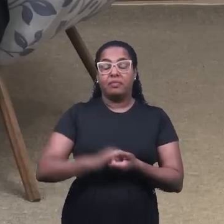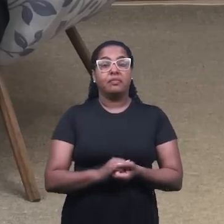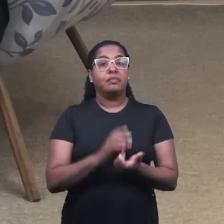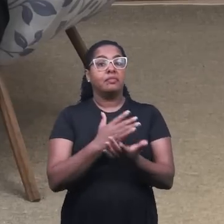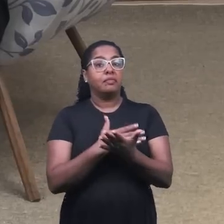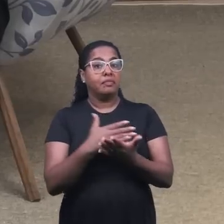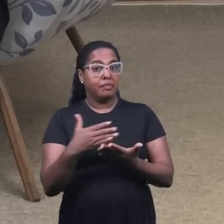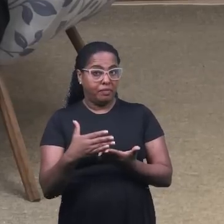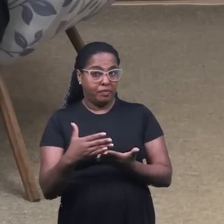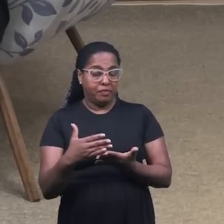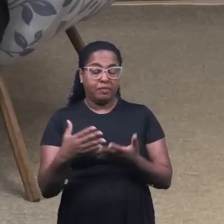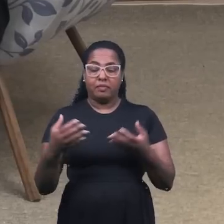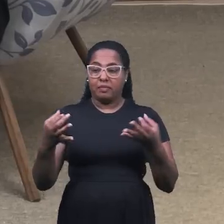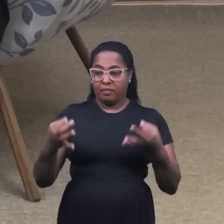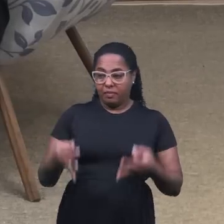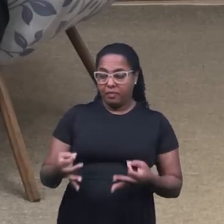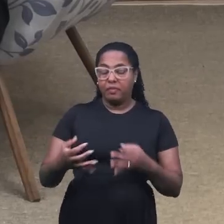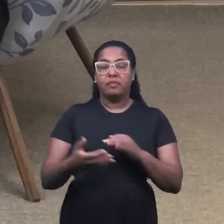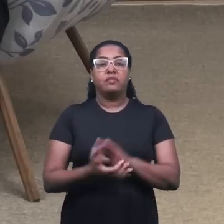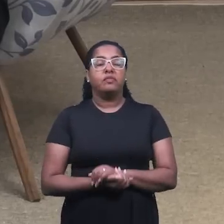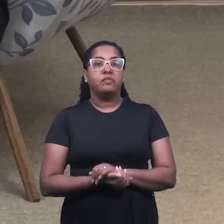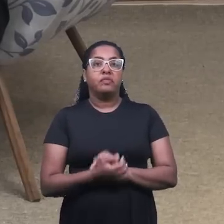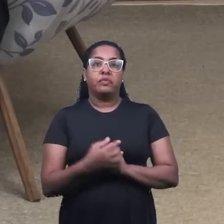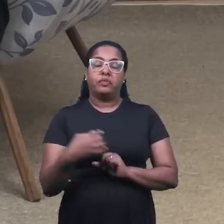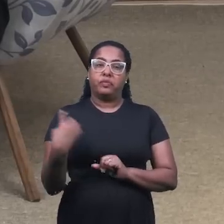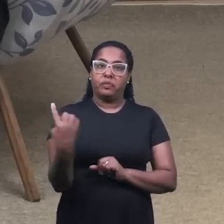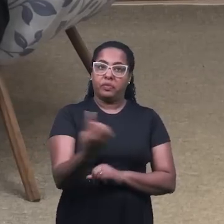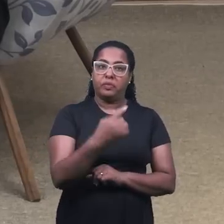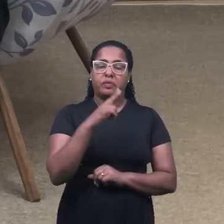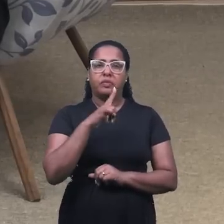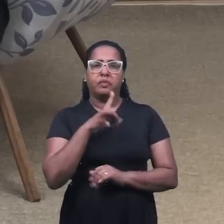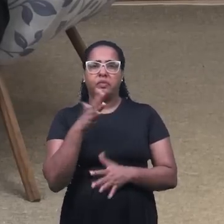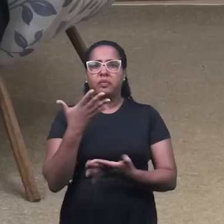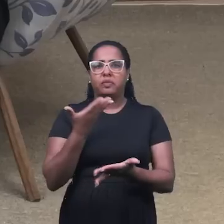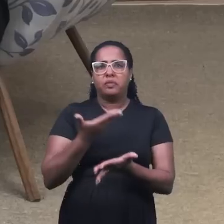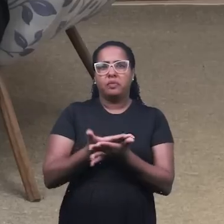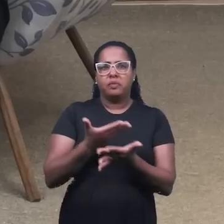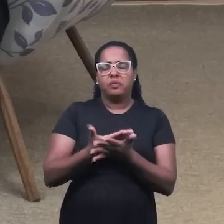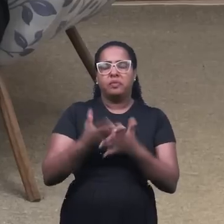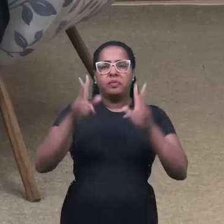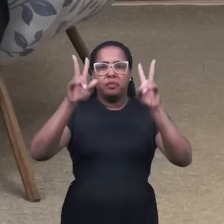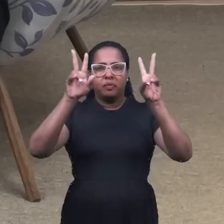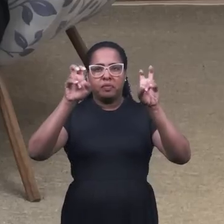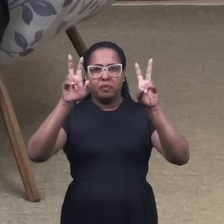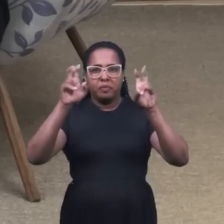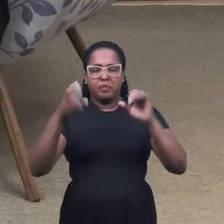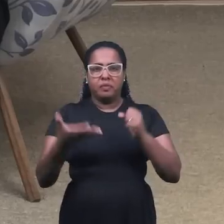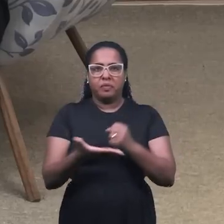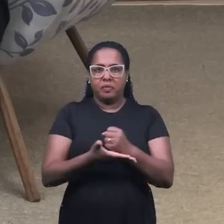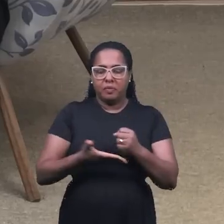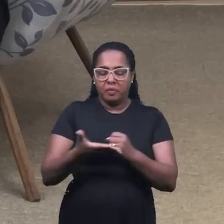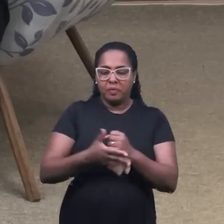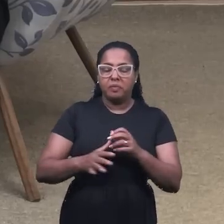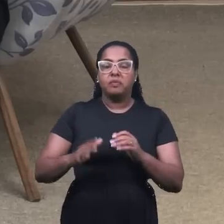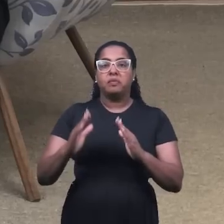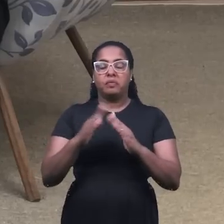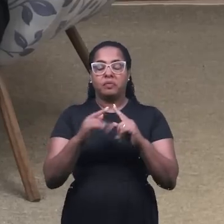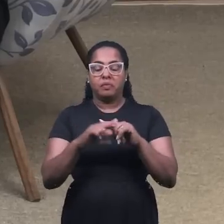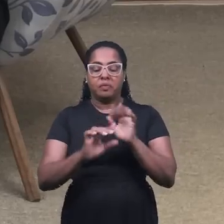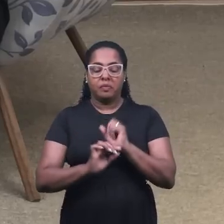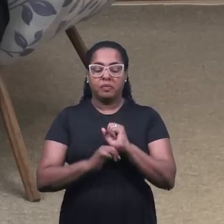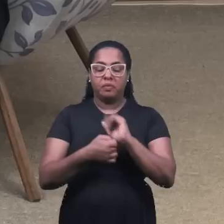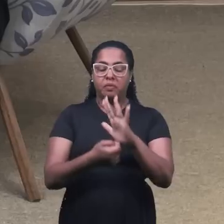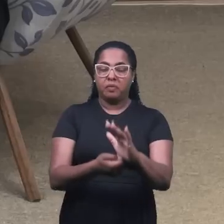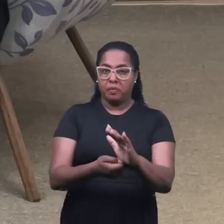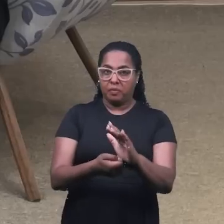nossa tarefa, não é isso? Então, nós estamos ainda estudando o tema base, a Igreja e seus mistérios,